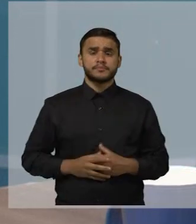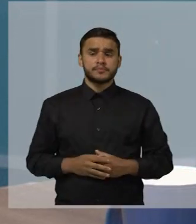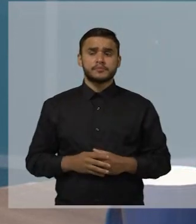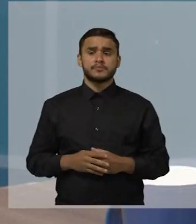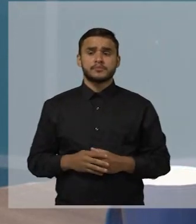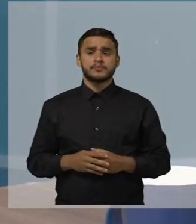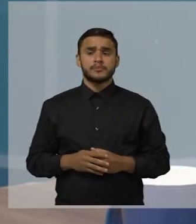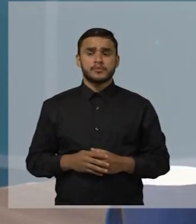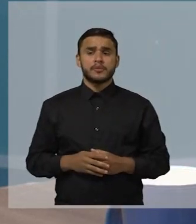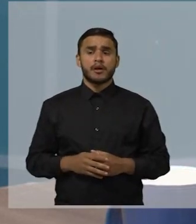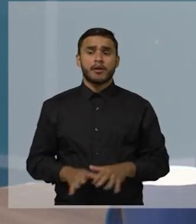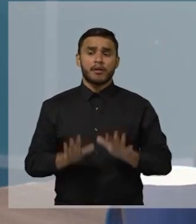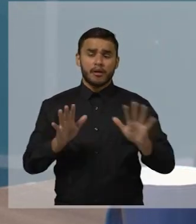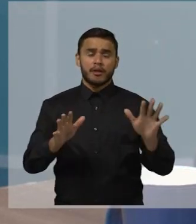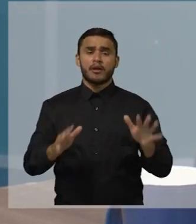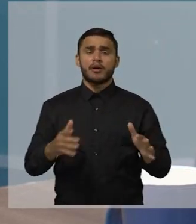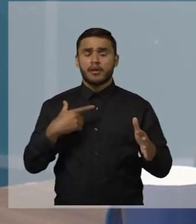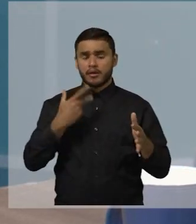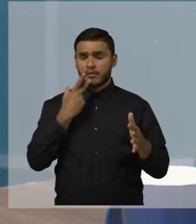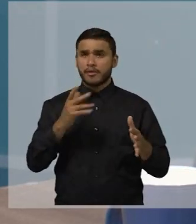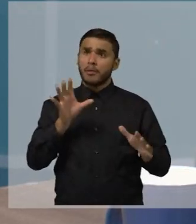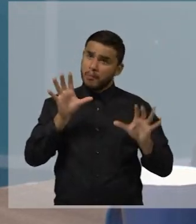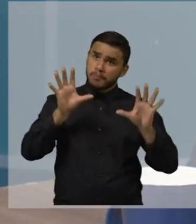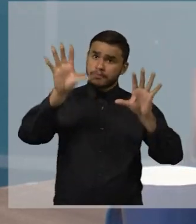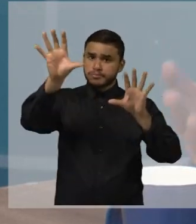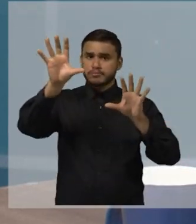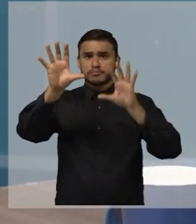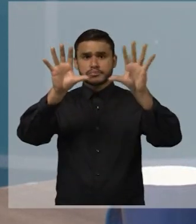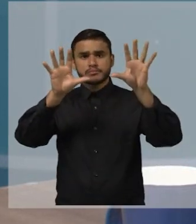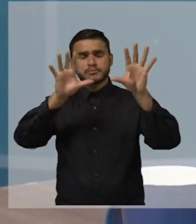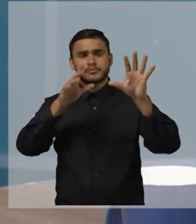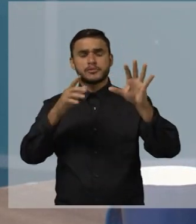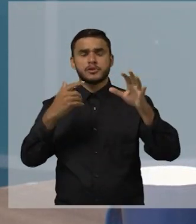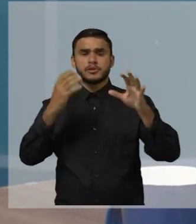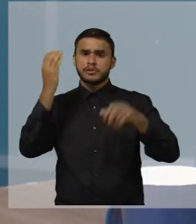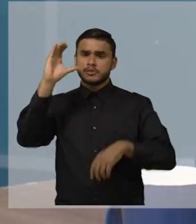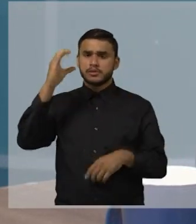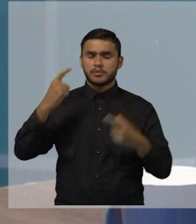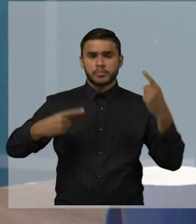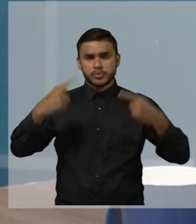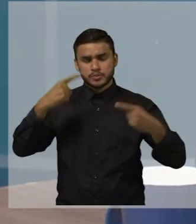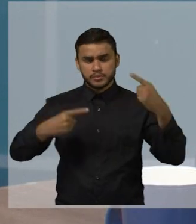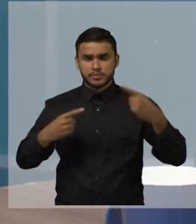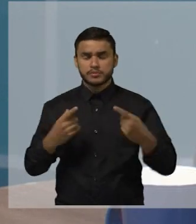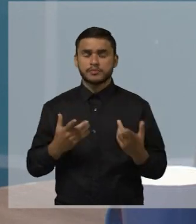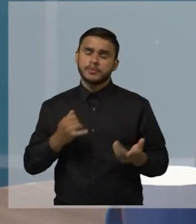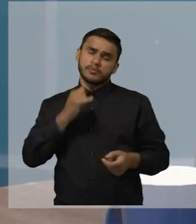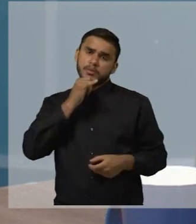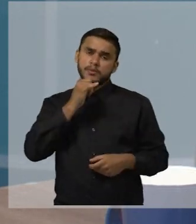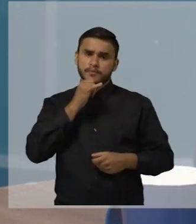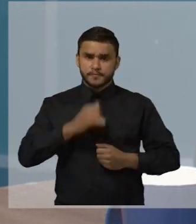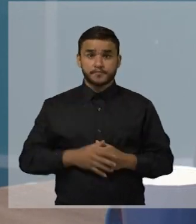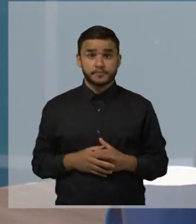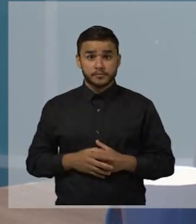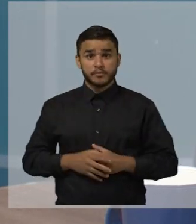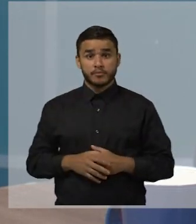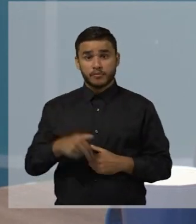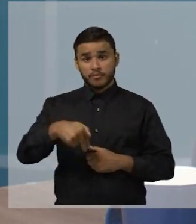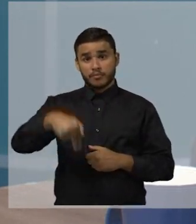é um problema, vamos dizer, de geopolítica ou de ciência política. Qual seja, o